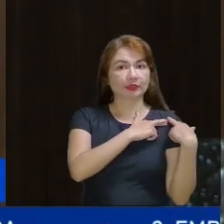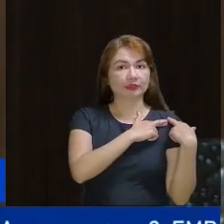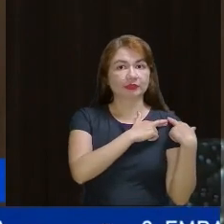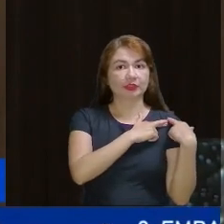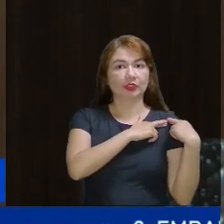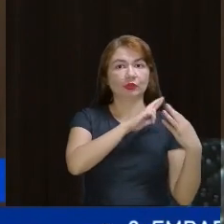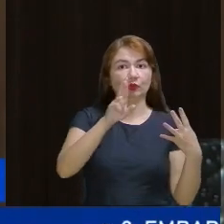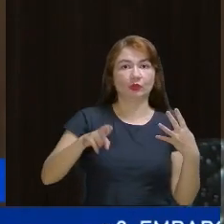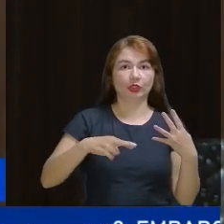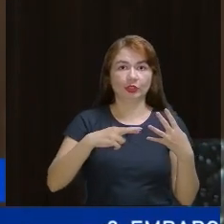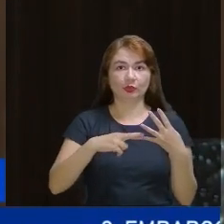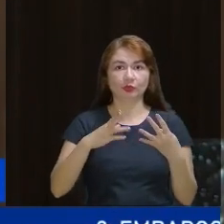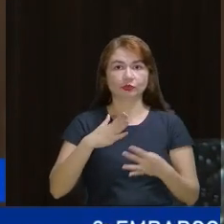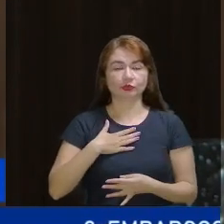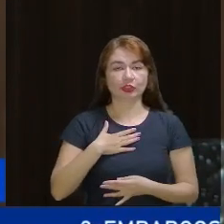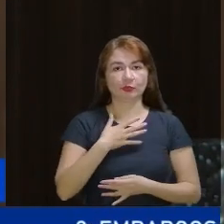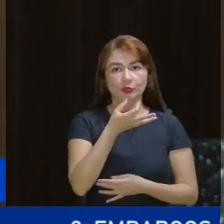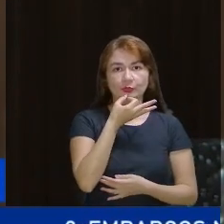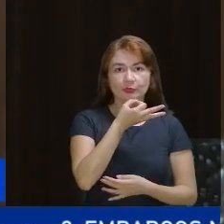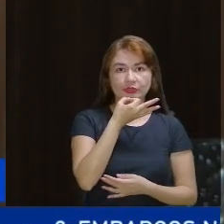que, na minha percepção,